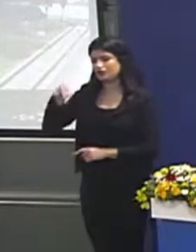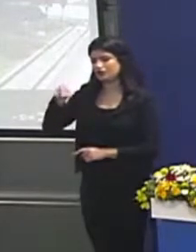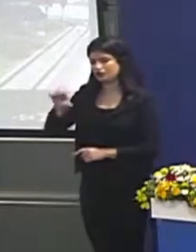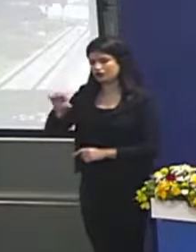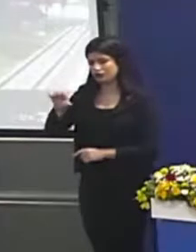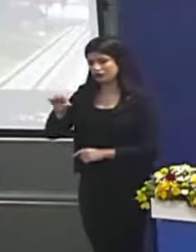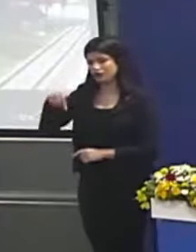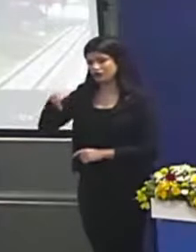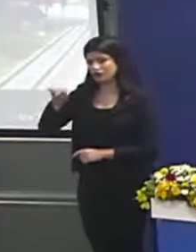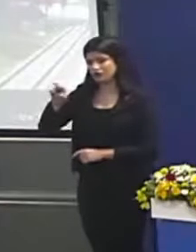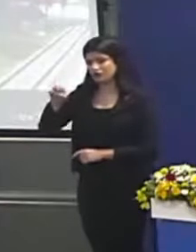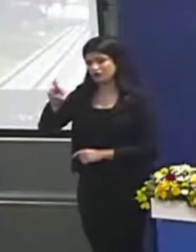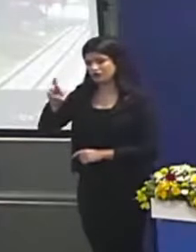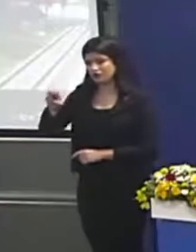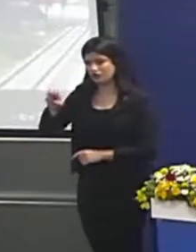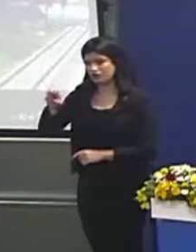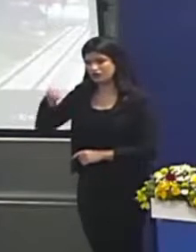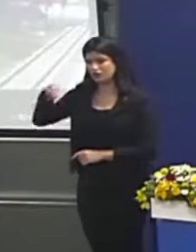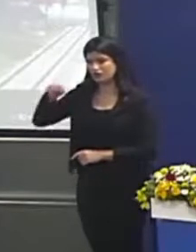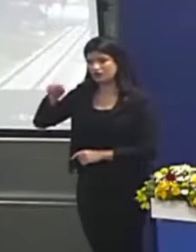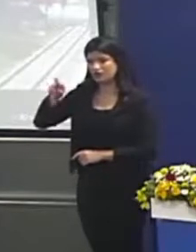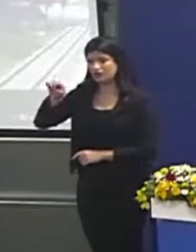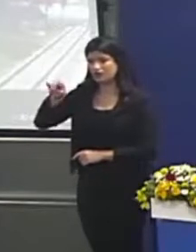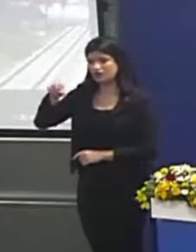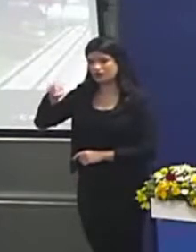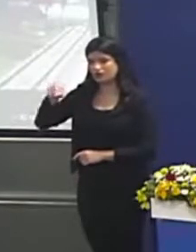Chiouri, Marlene Garrido,